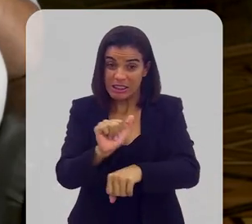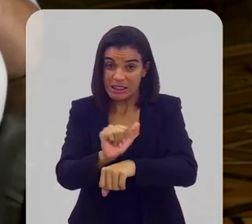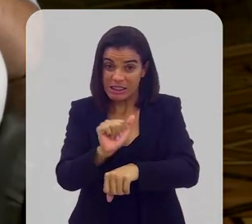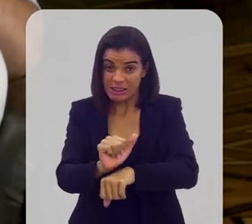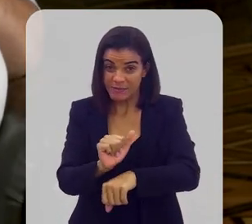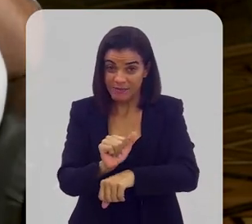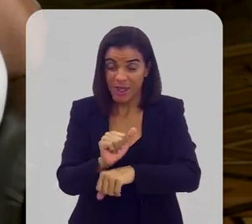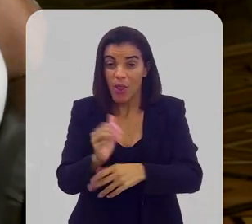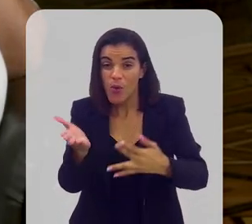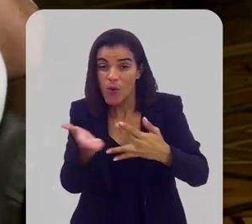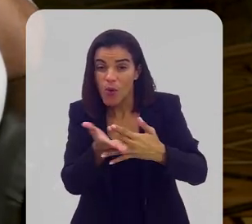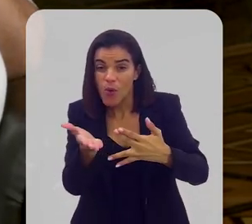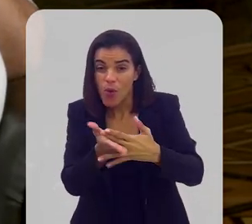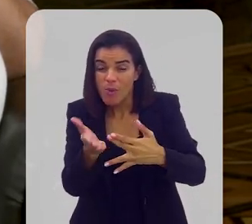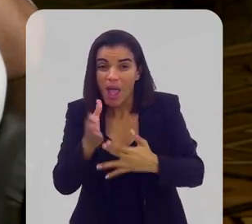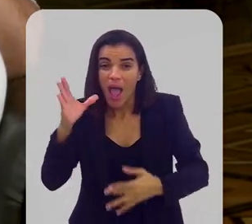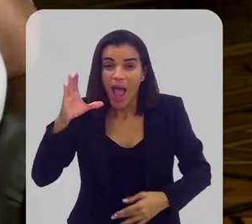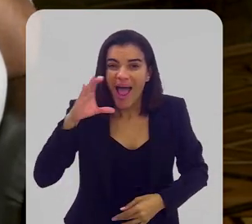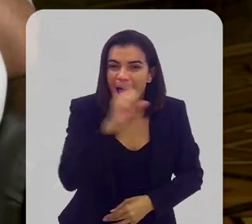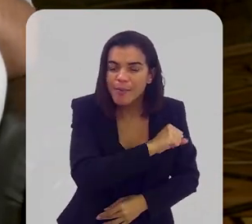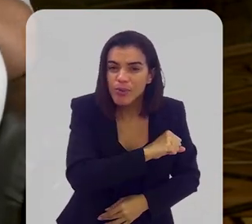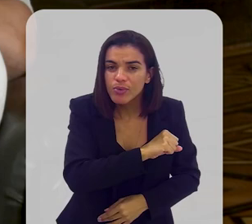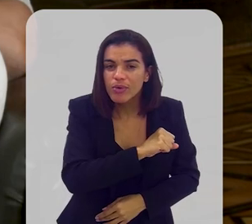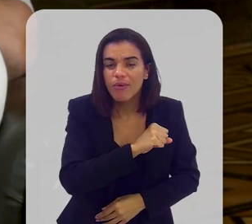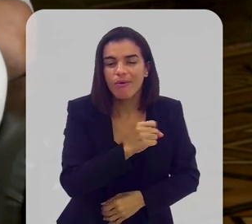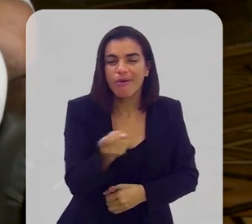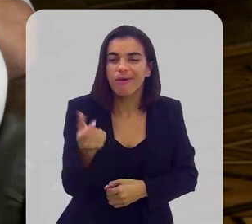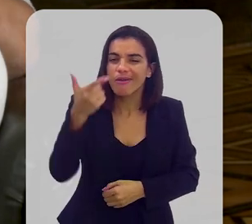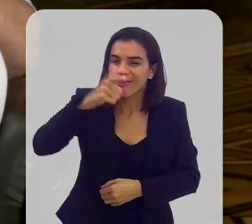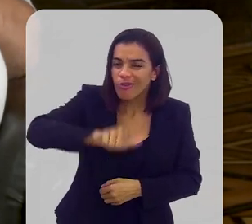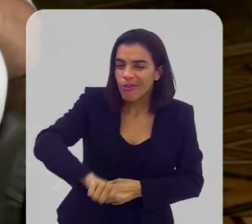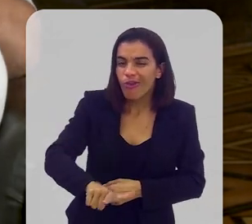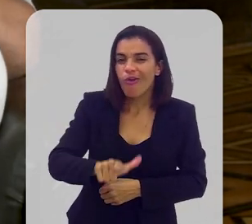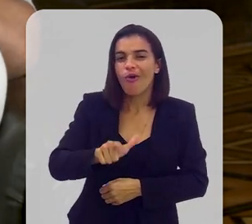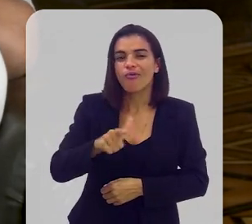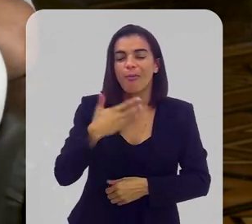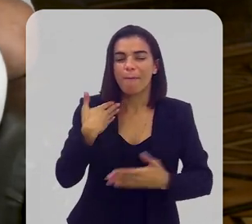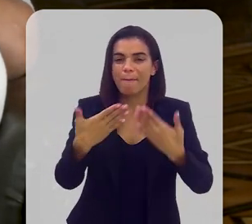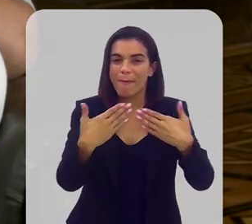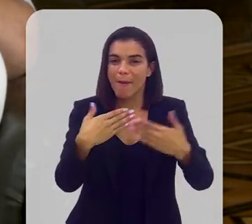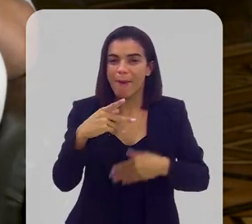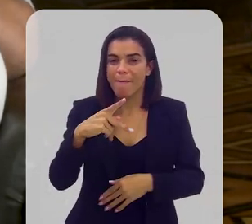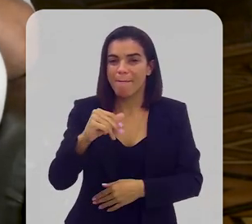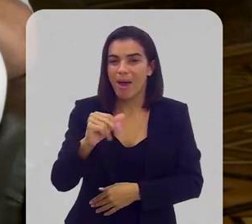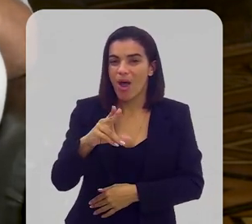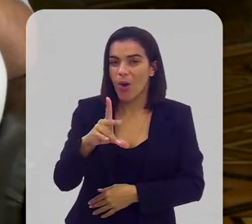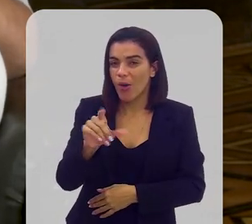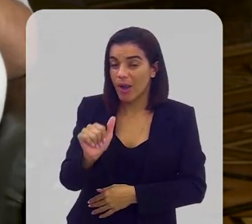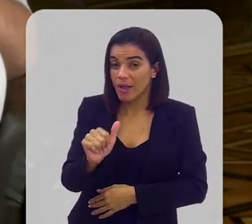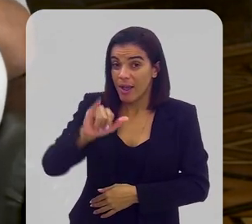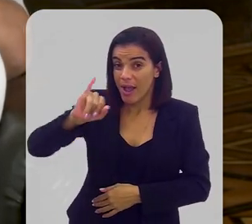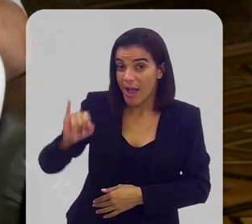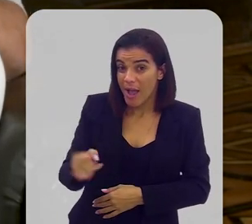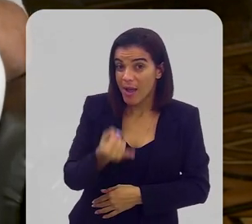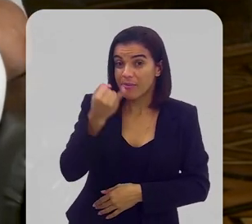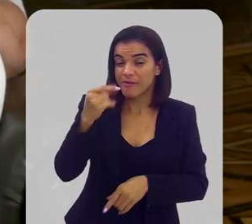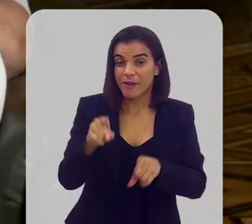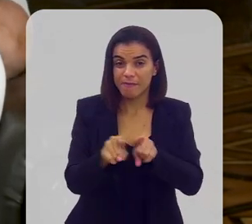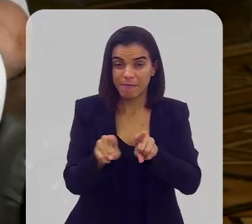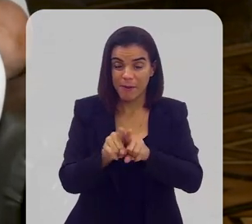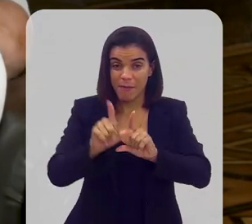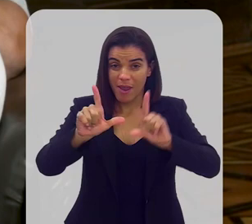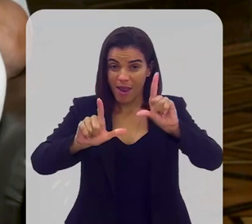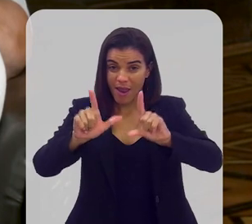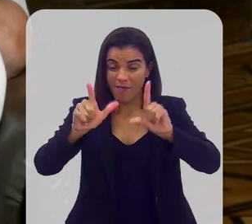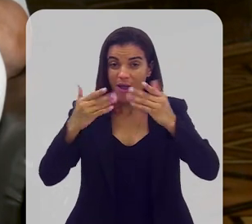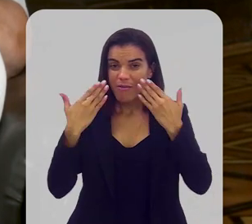segura aí. Eu vou um comercialzinho muito rápido e volto com mais Paula Porto. Ah, vou aproveitar e vou